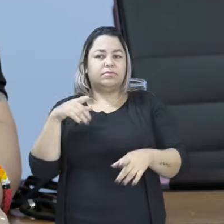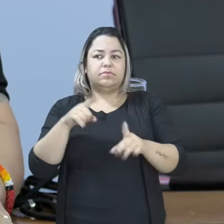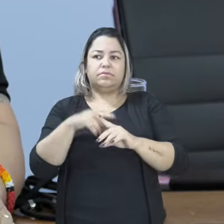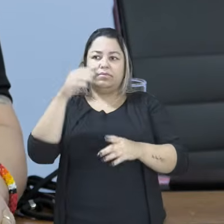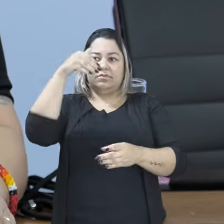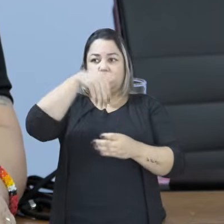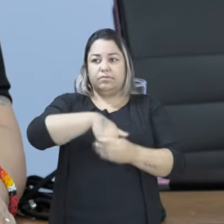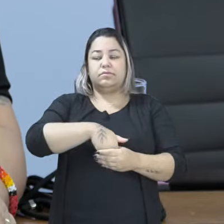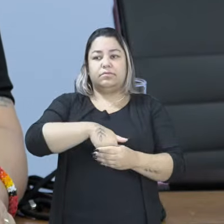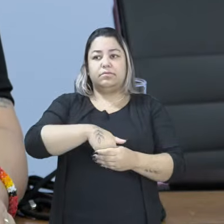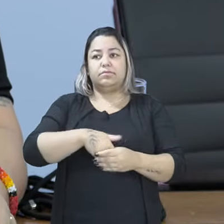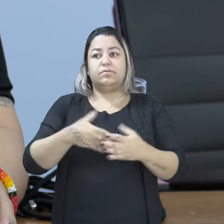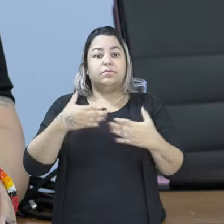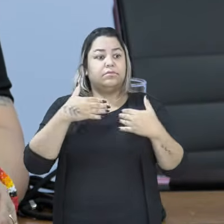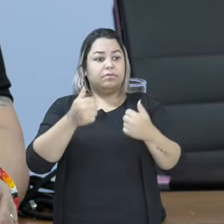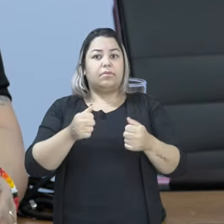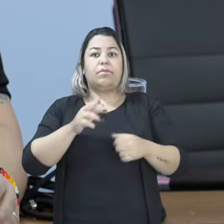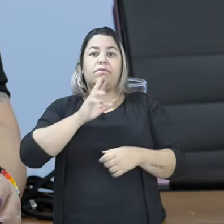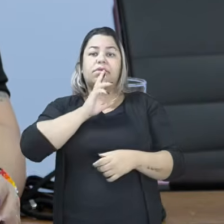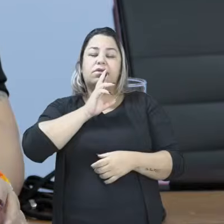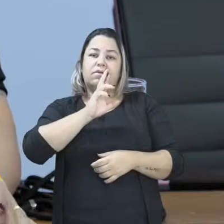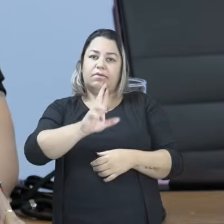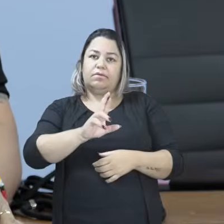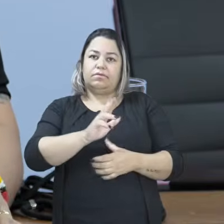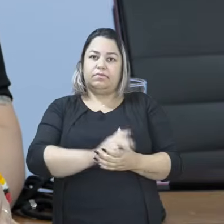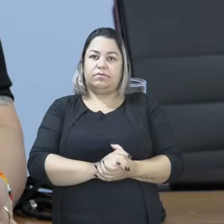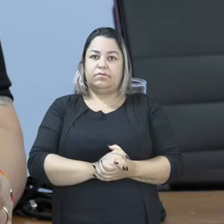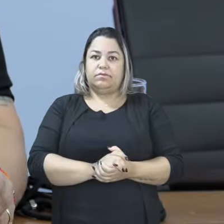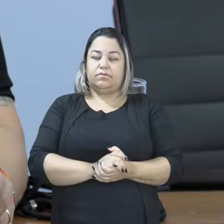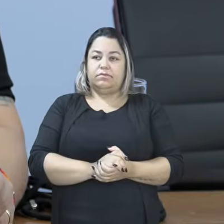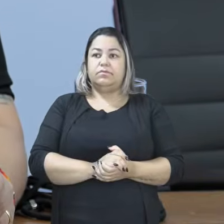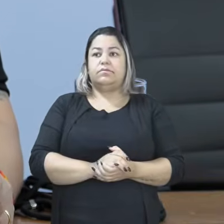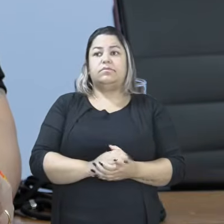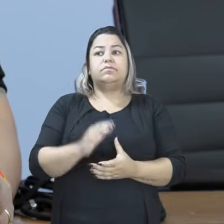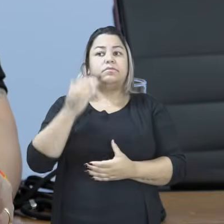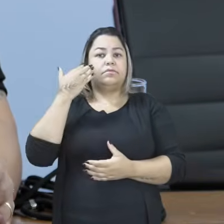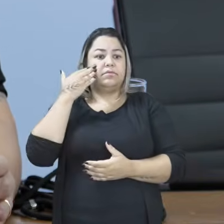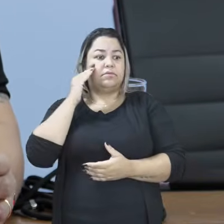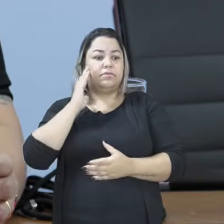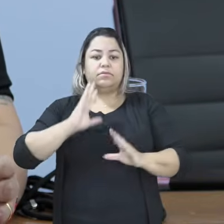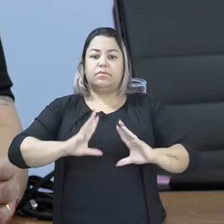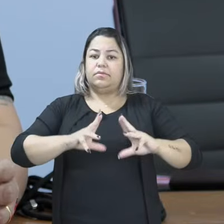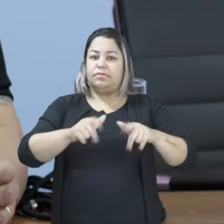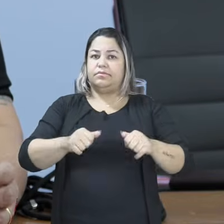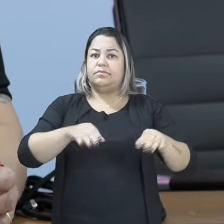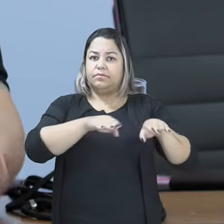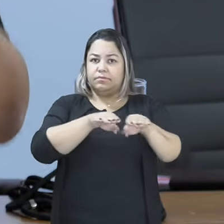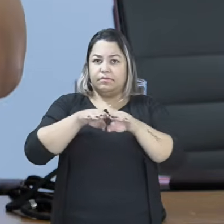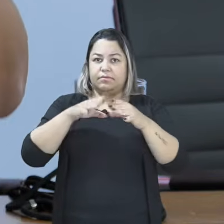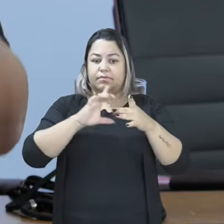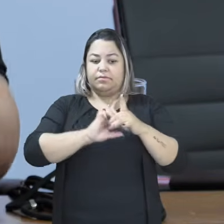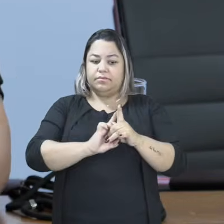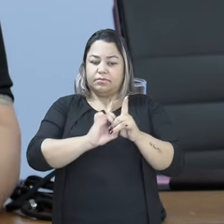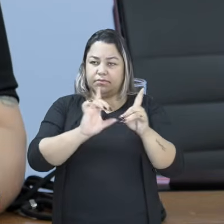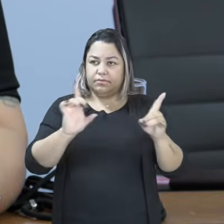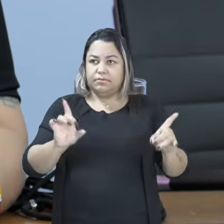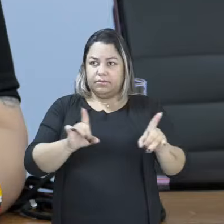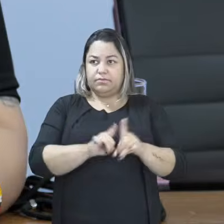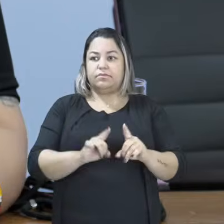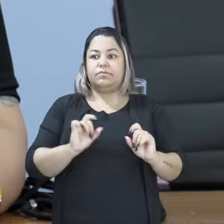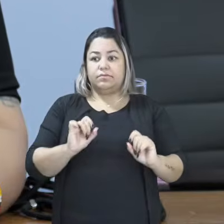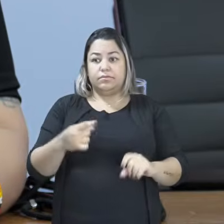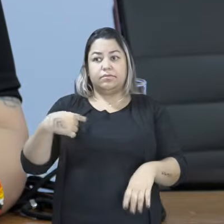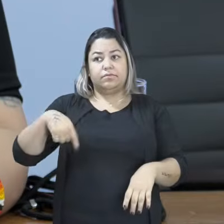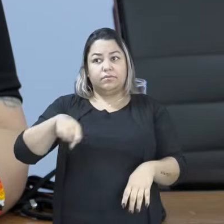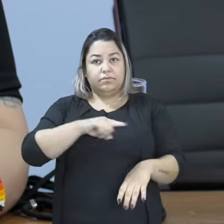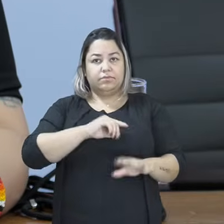saldo positivo e tem a responsabilidade e a coesão de todas as tendências que disputaram de forma democrática, de acordo com o nosso